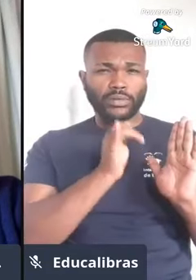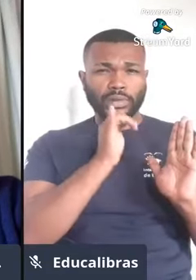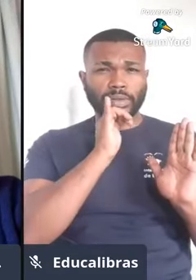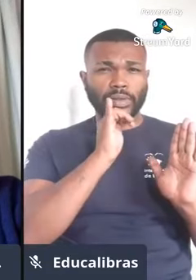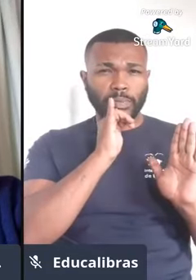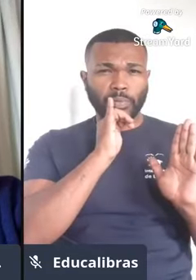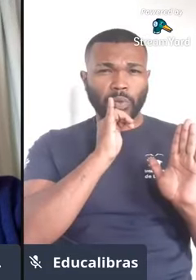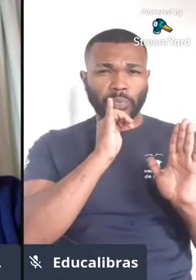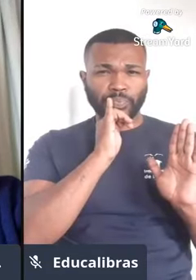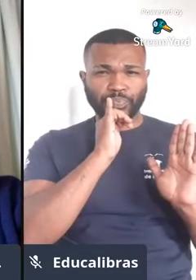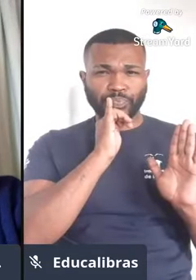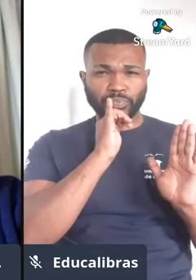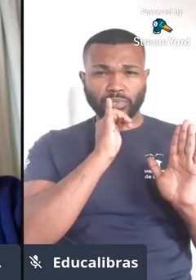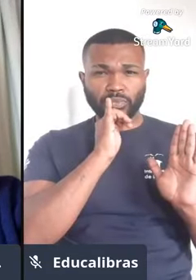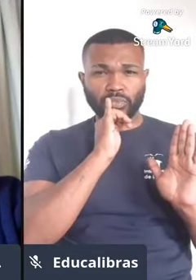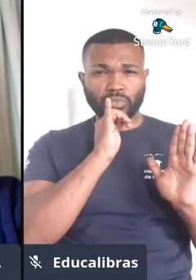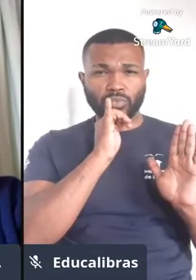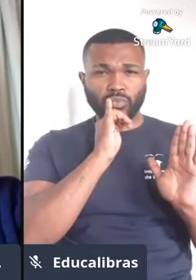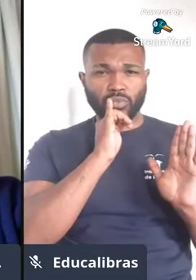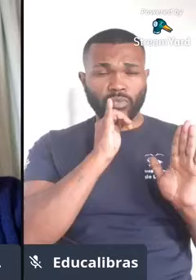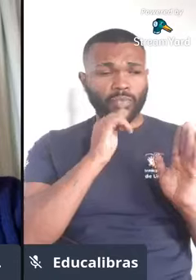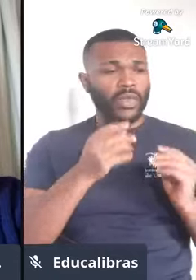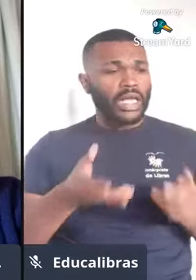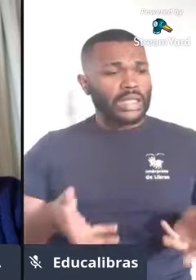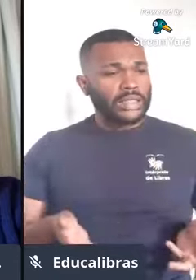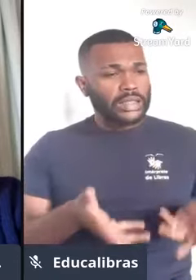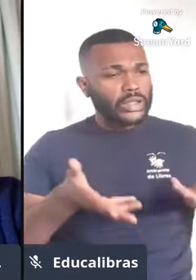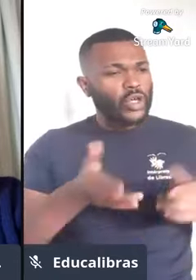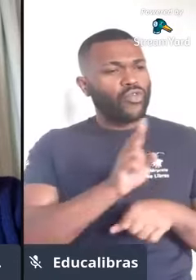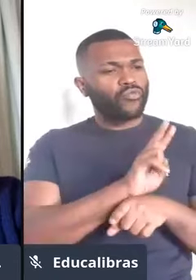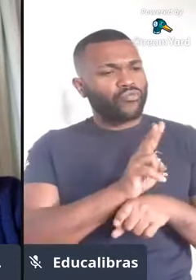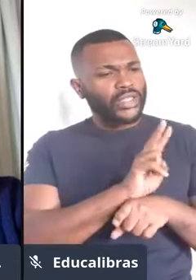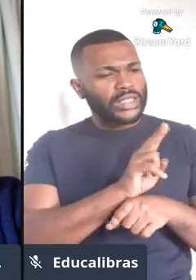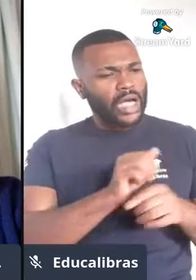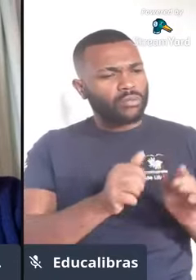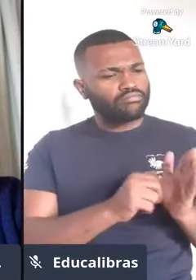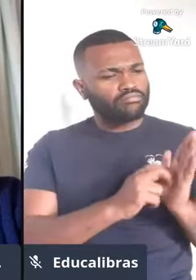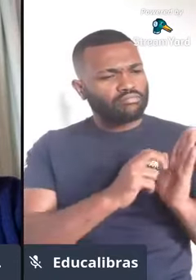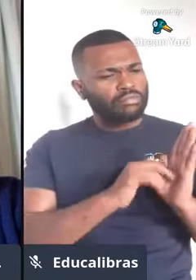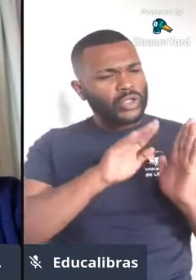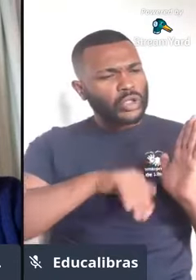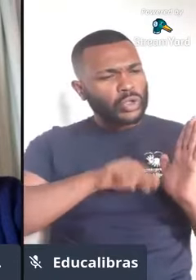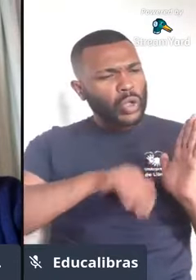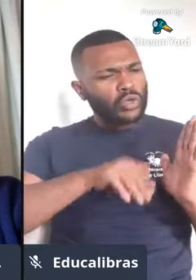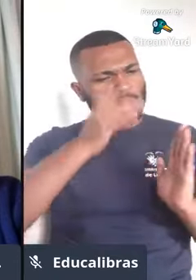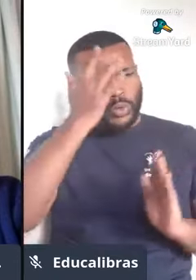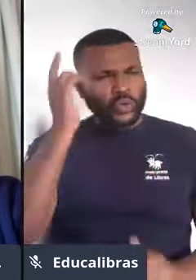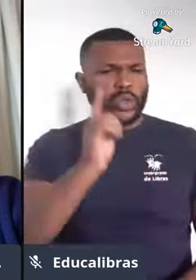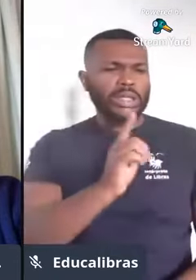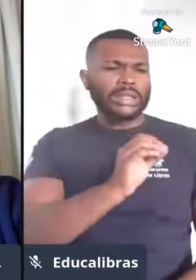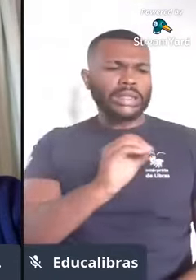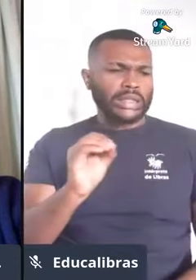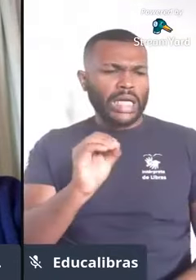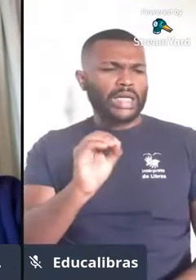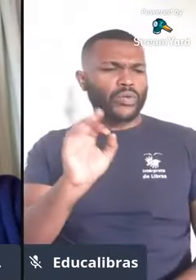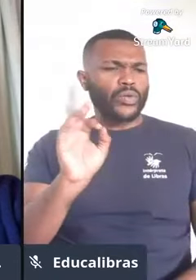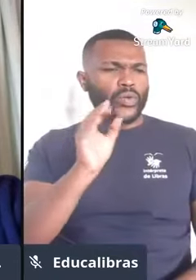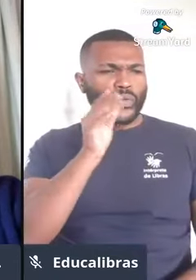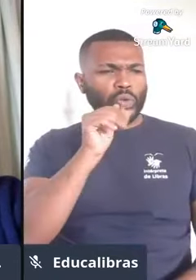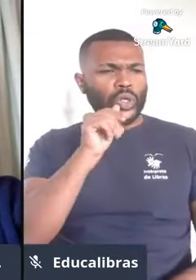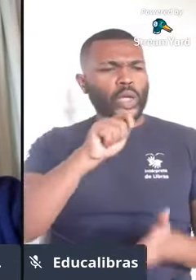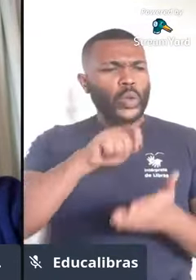a concessão de incentivos fiscais para as empresas com 100 ou mais empregados contratarem as pessoas com deficiência,